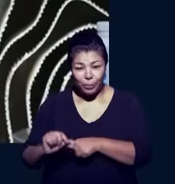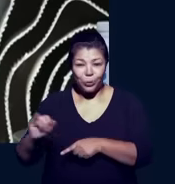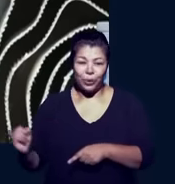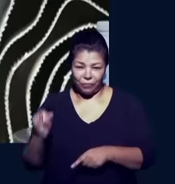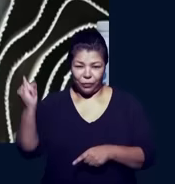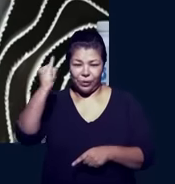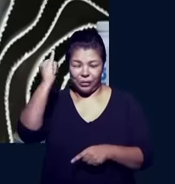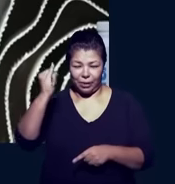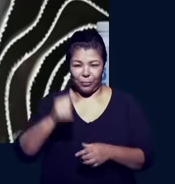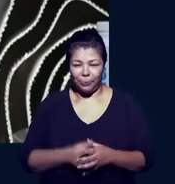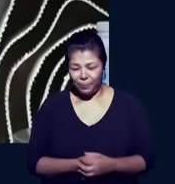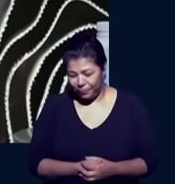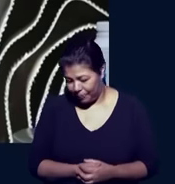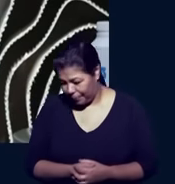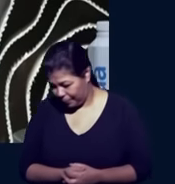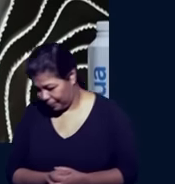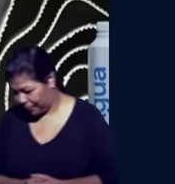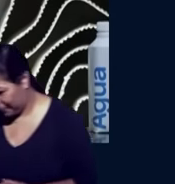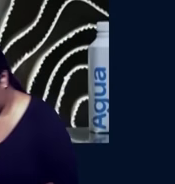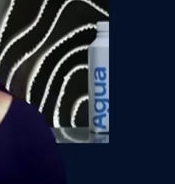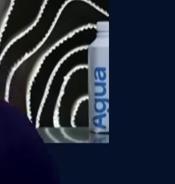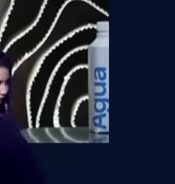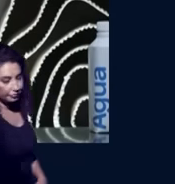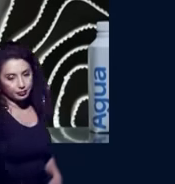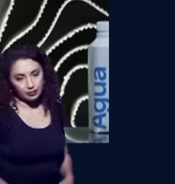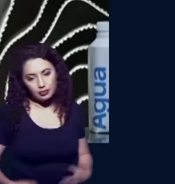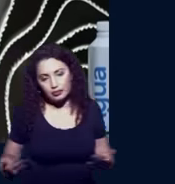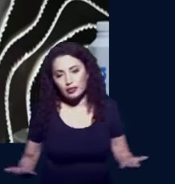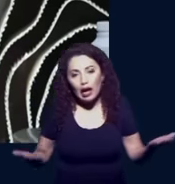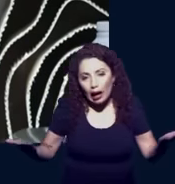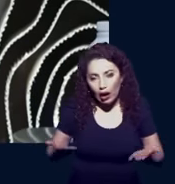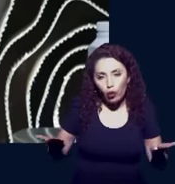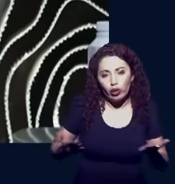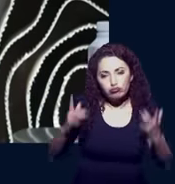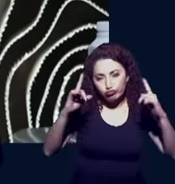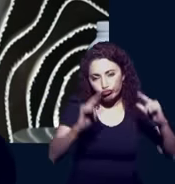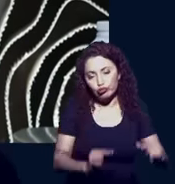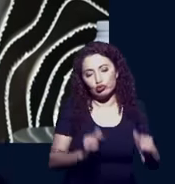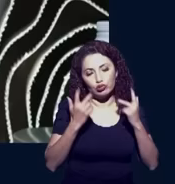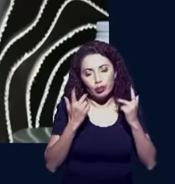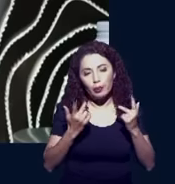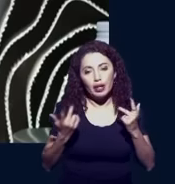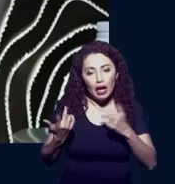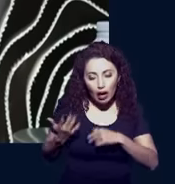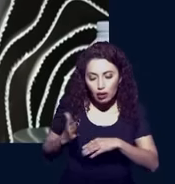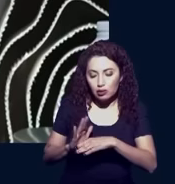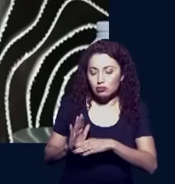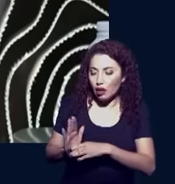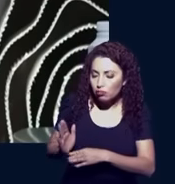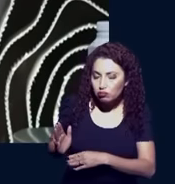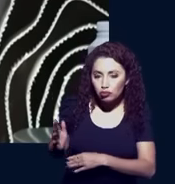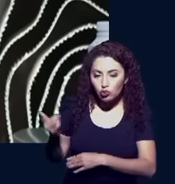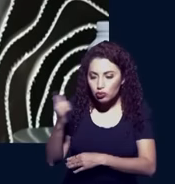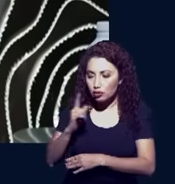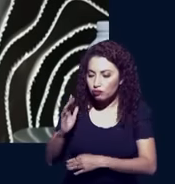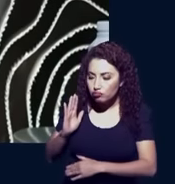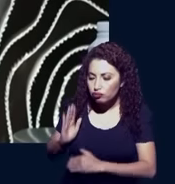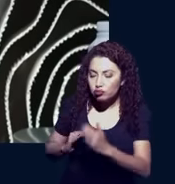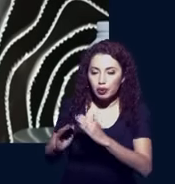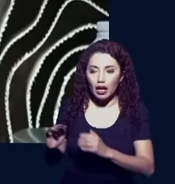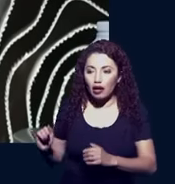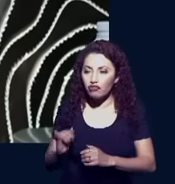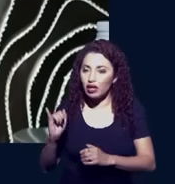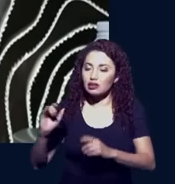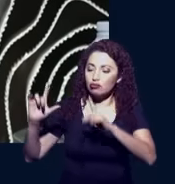desaquecimento eh ele é natural vamos dizer assim para trazer sustentabilidade para essa desaceleração da inflação que a gente tá